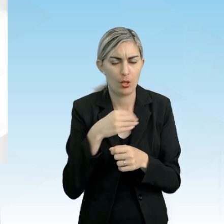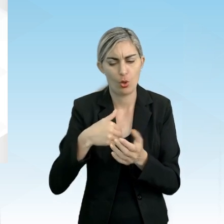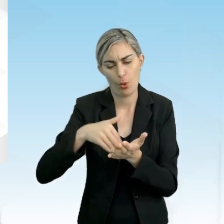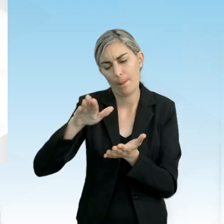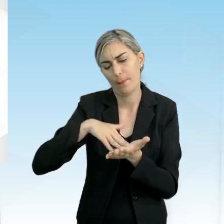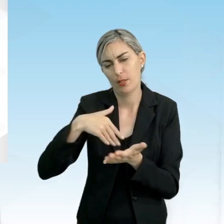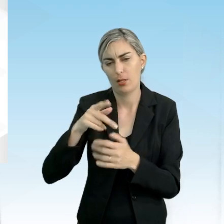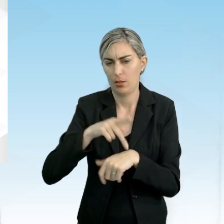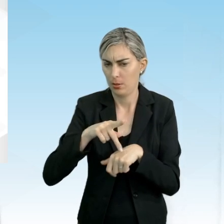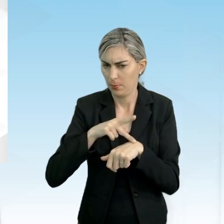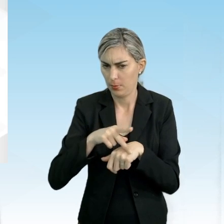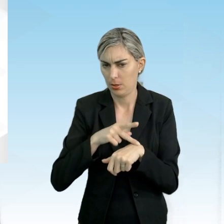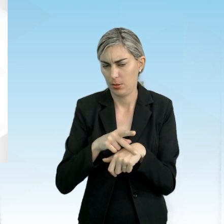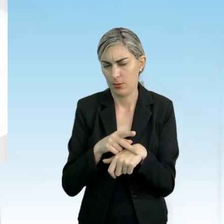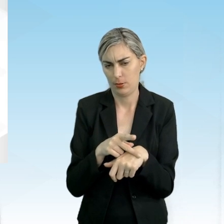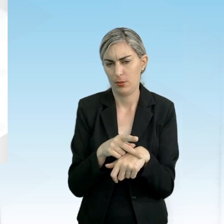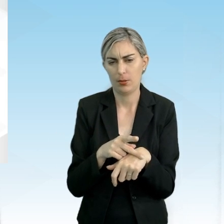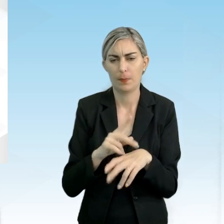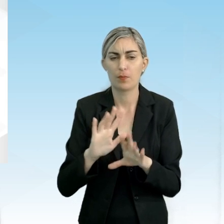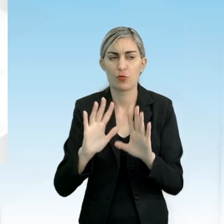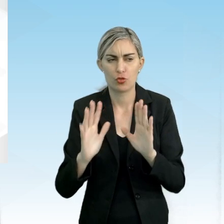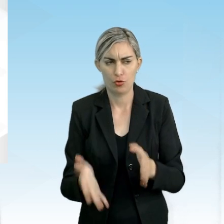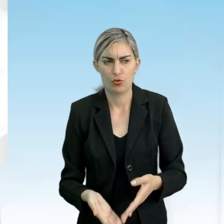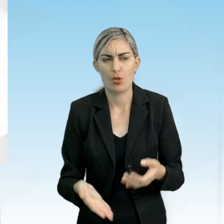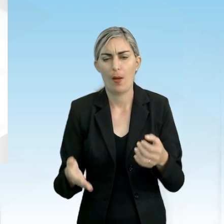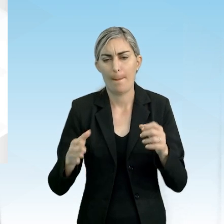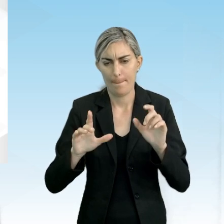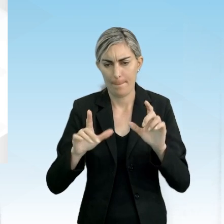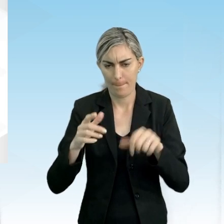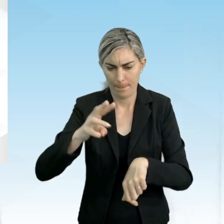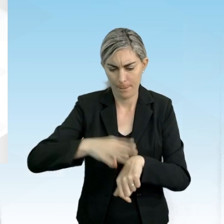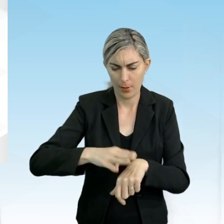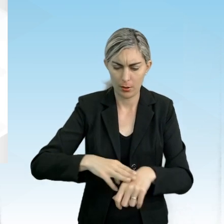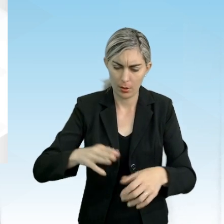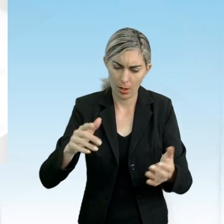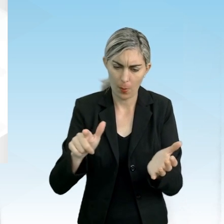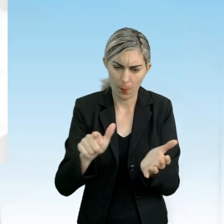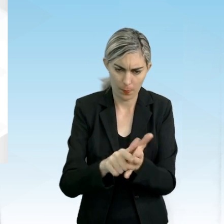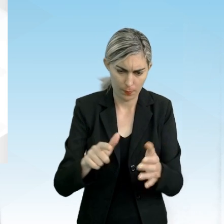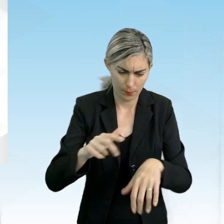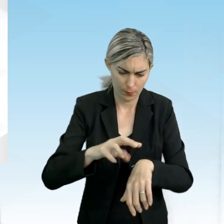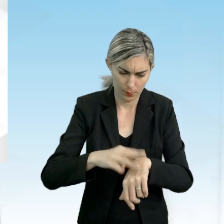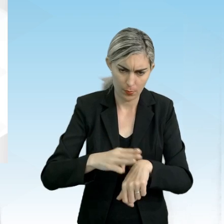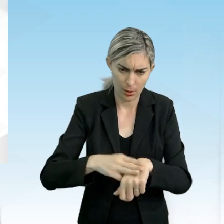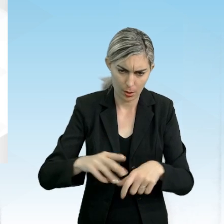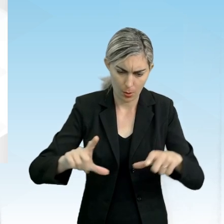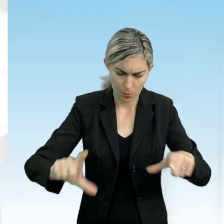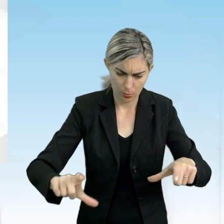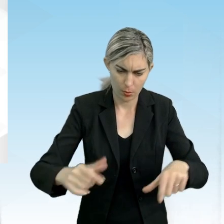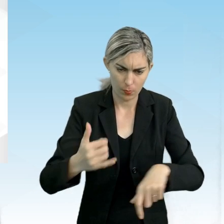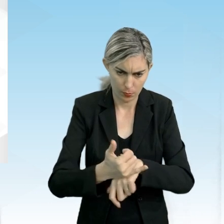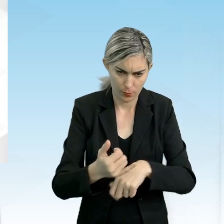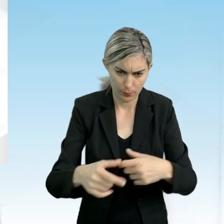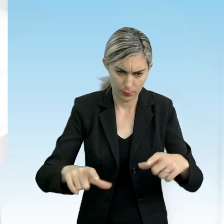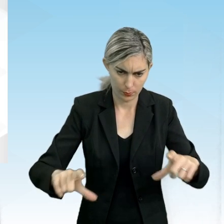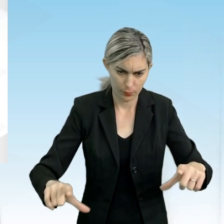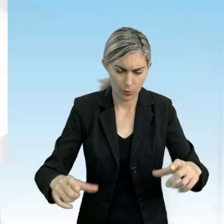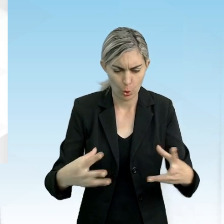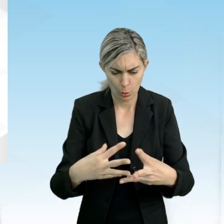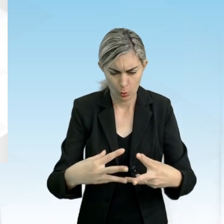revestida de tinta preta já numa barra metálica que está sendo aquecida de uma extremidade